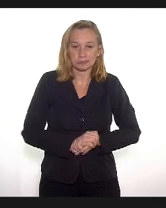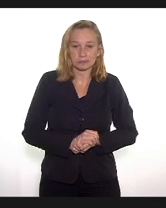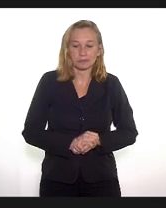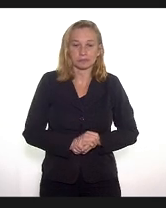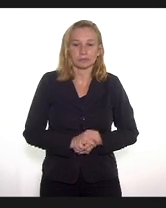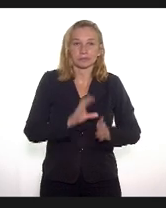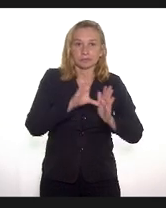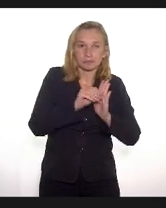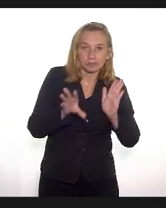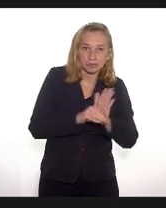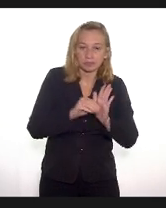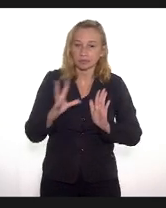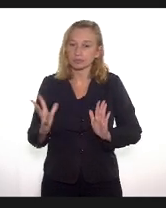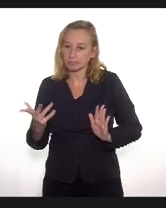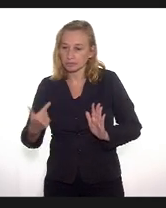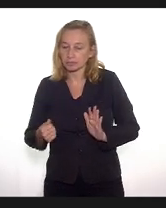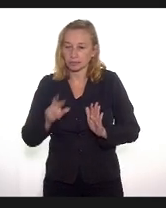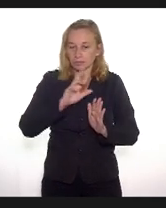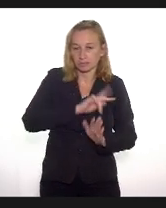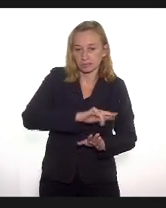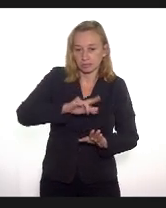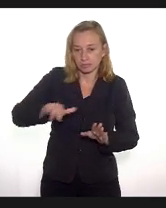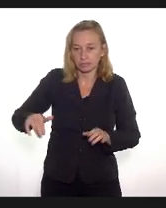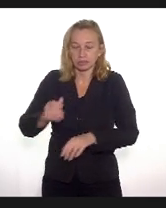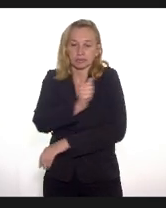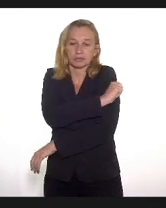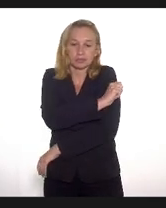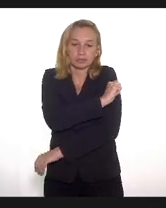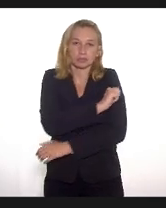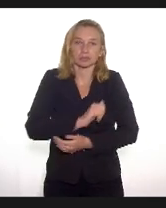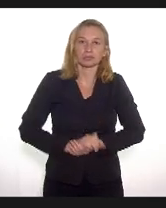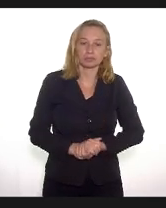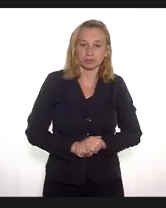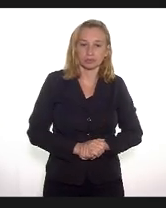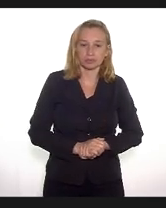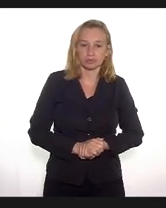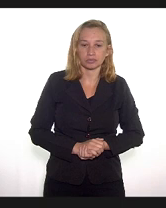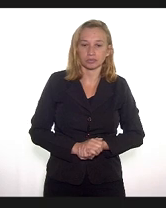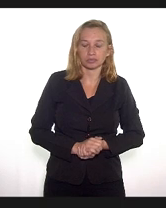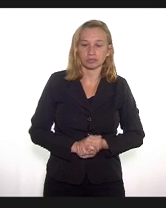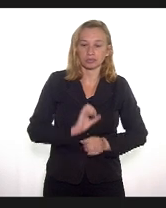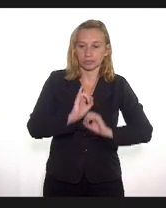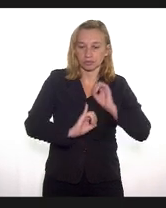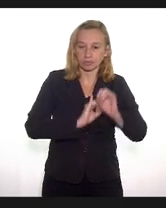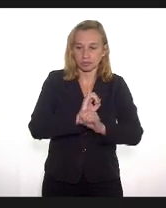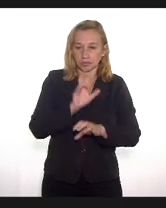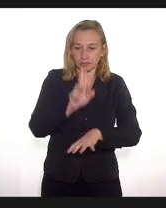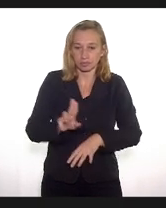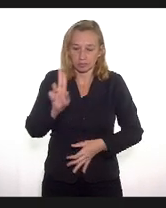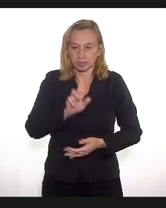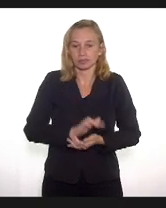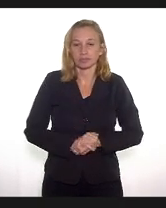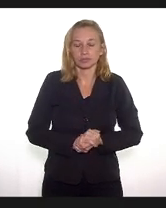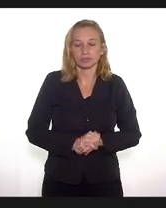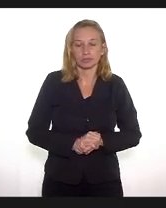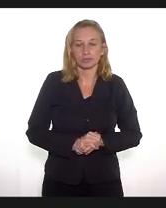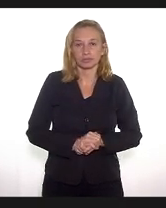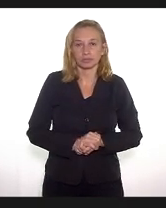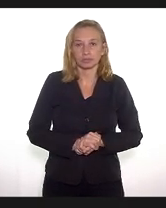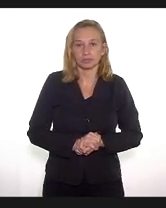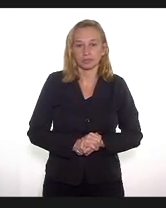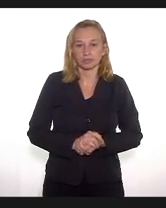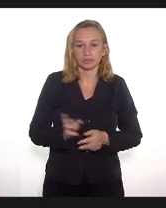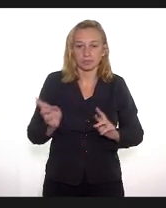conteúdo de qualidade para diversos alunos, né, de forma digital. Com relação